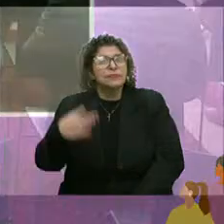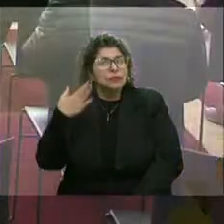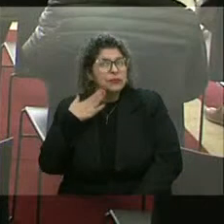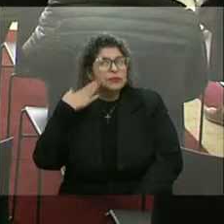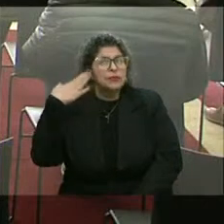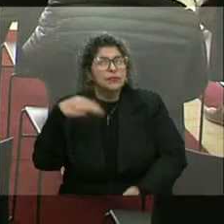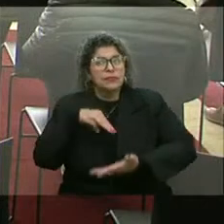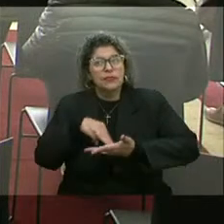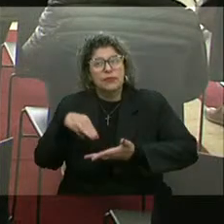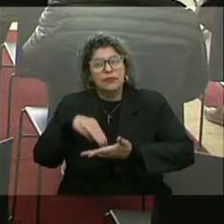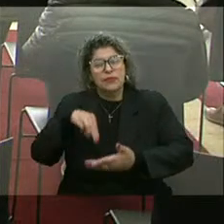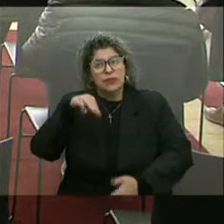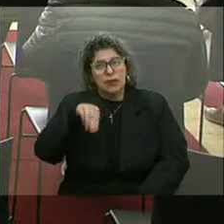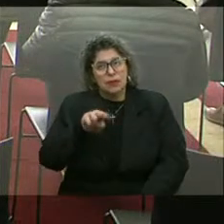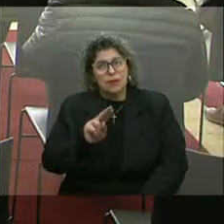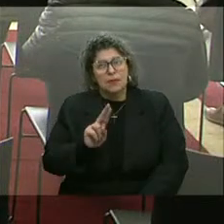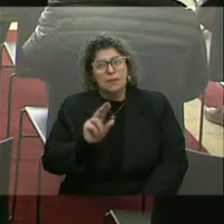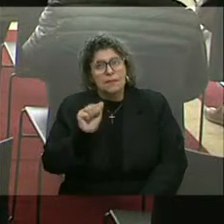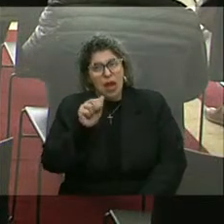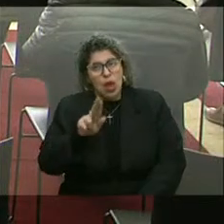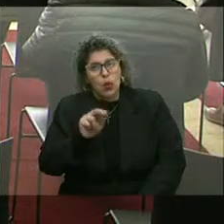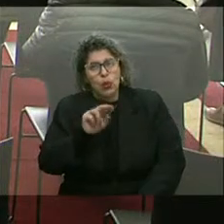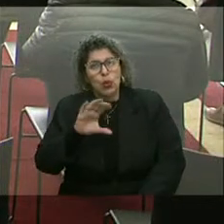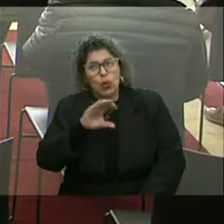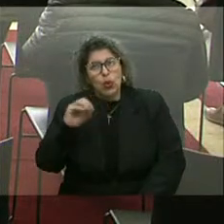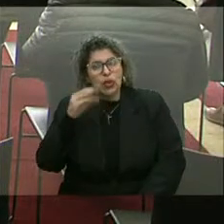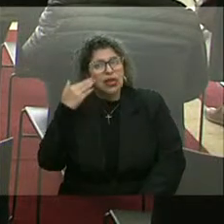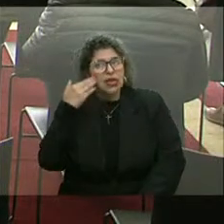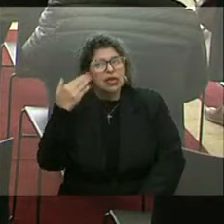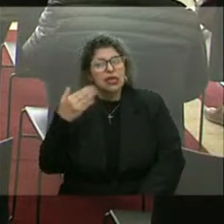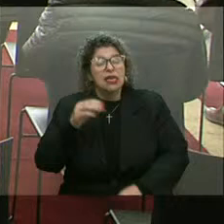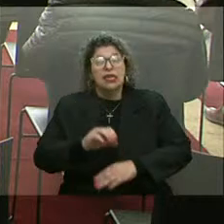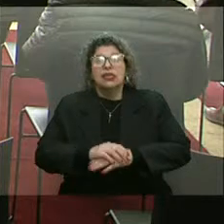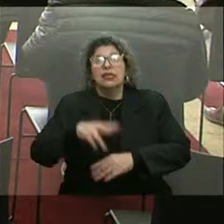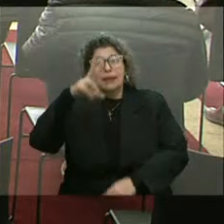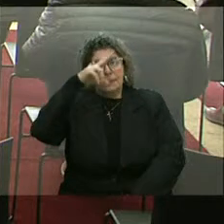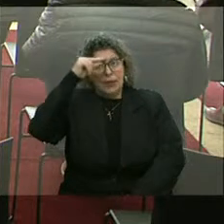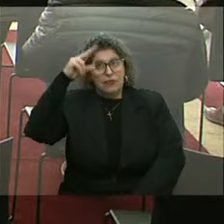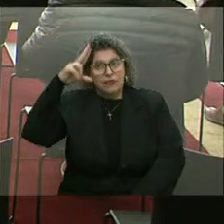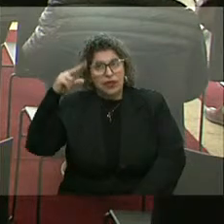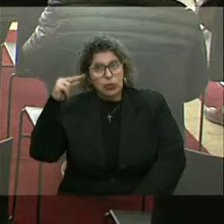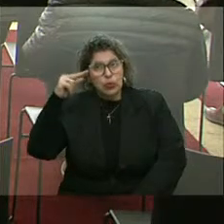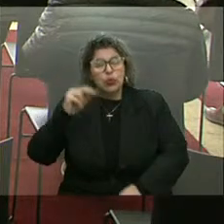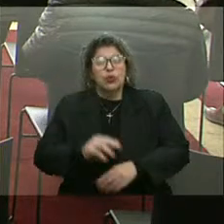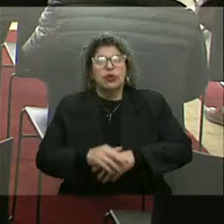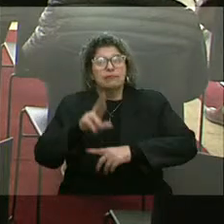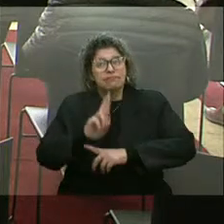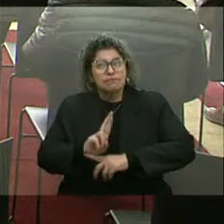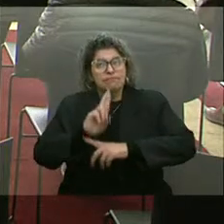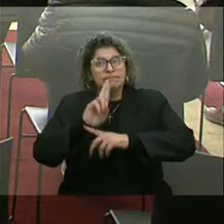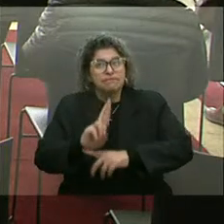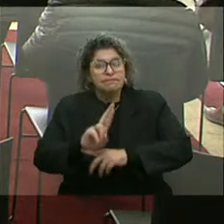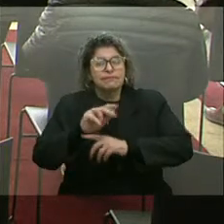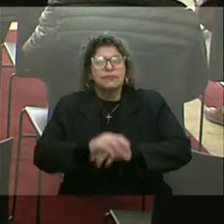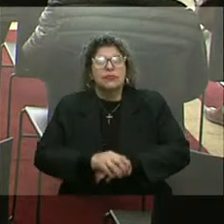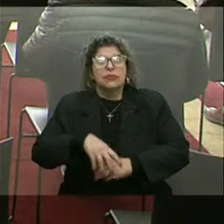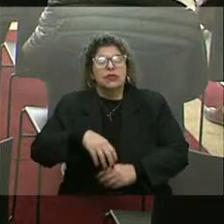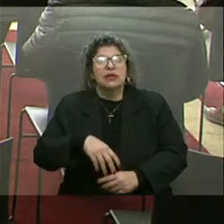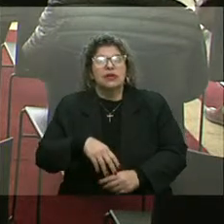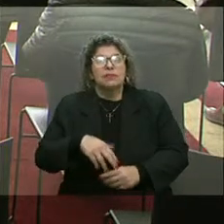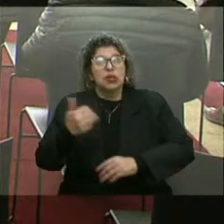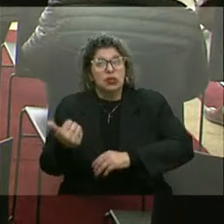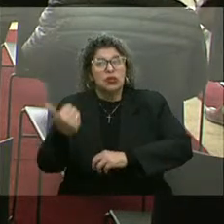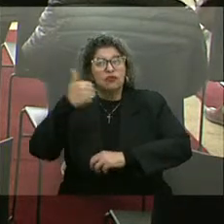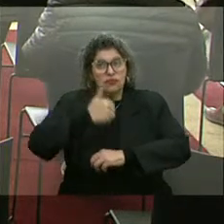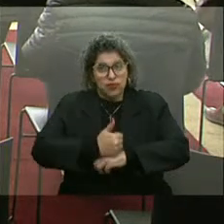Obrigado, secretário Mauro. Agradeço a presença da Prefeitura de Porto Alegre, que estava representado pelo seu prefeito, pelo seu